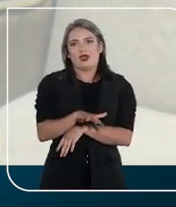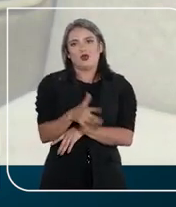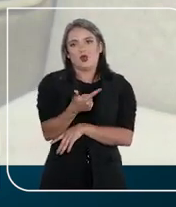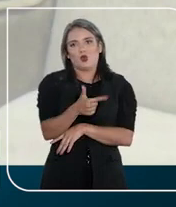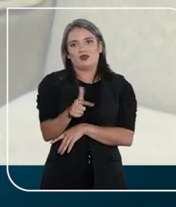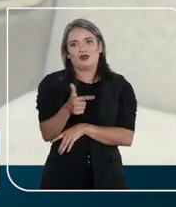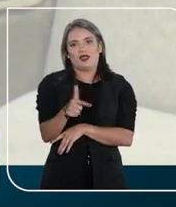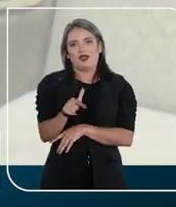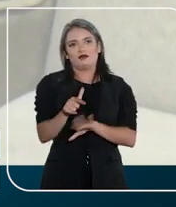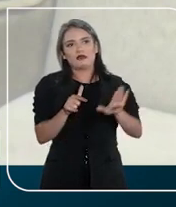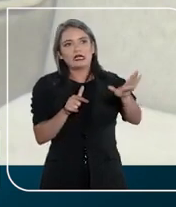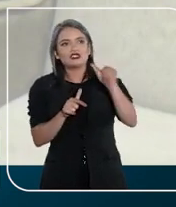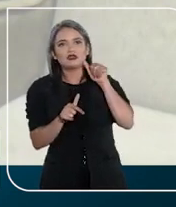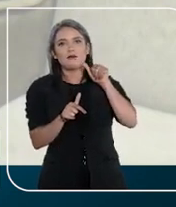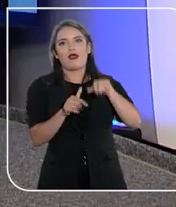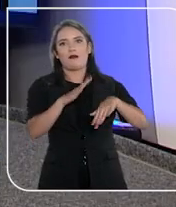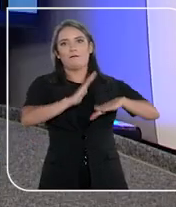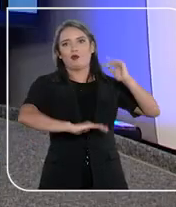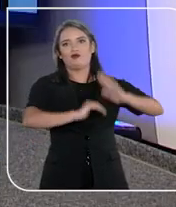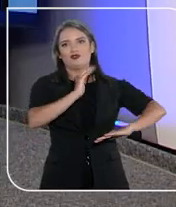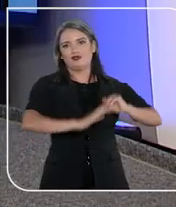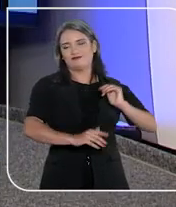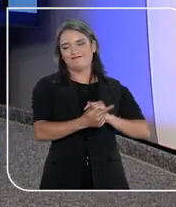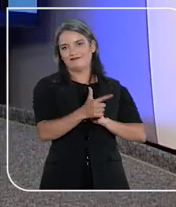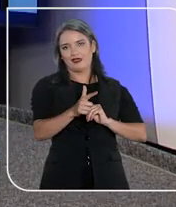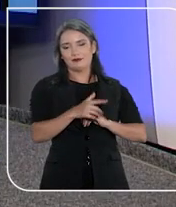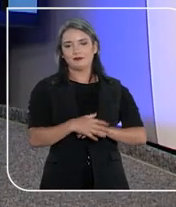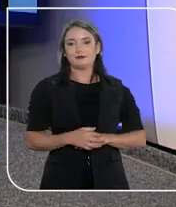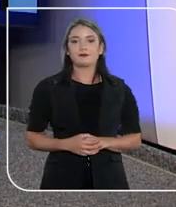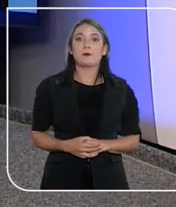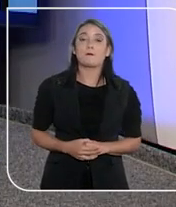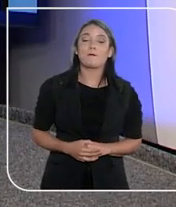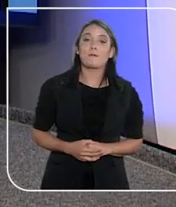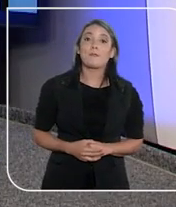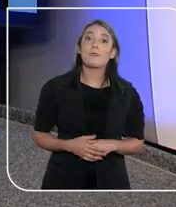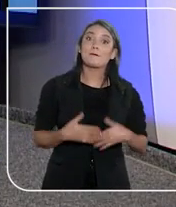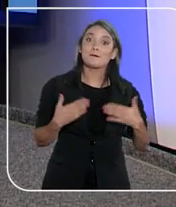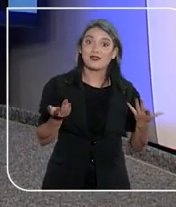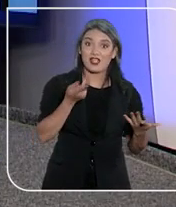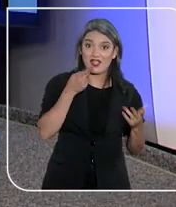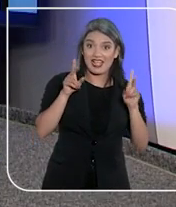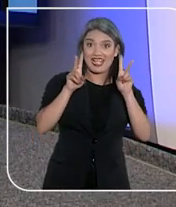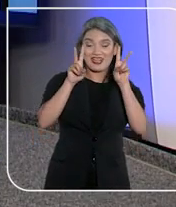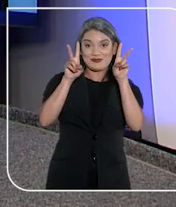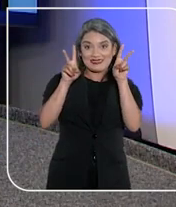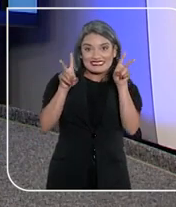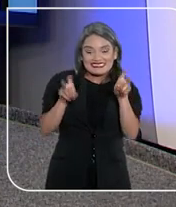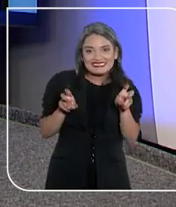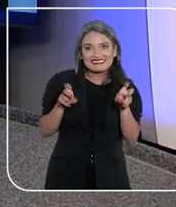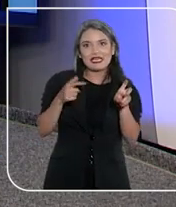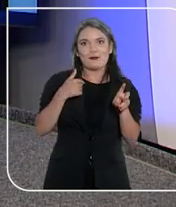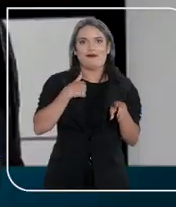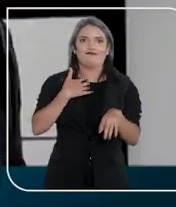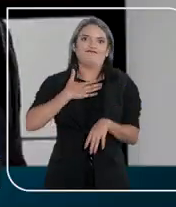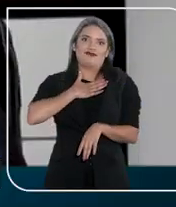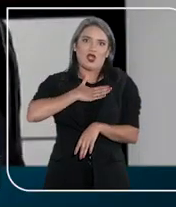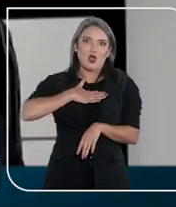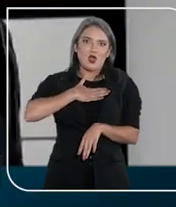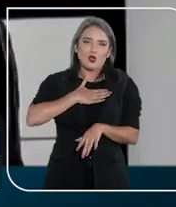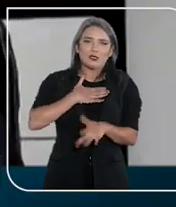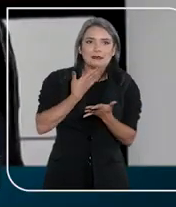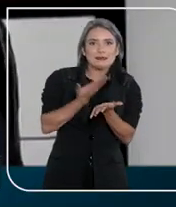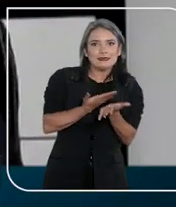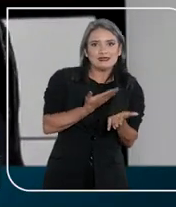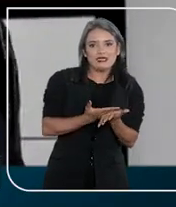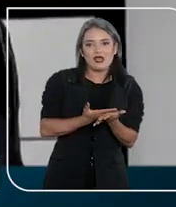esses especialistas. Eu quero resgatar aqui rapidamente, Fátima, porque esse é um assunto que me instiga muito. Para a minha próxima